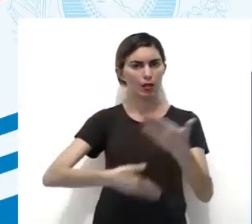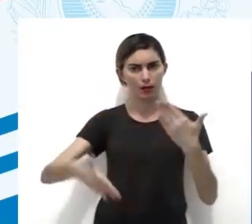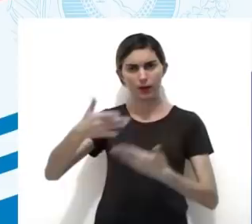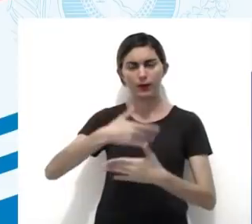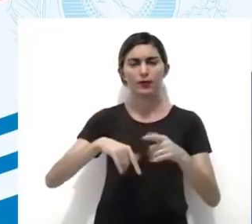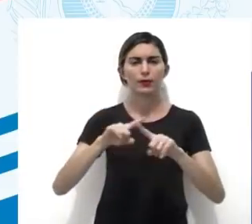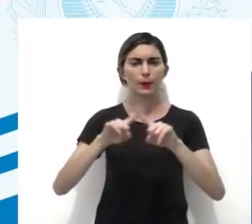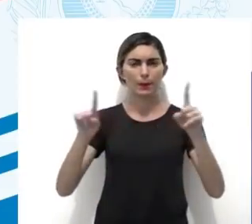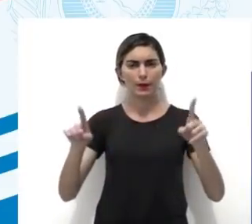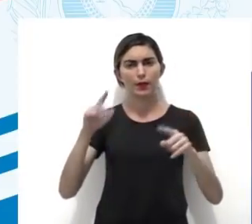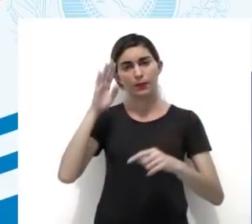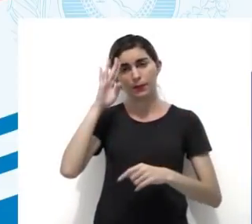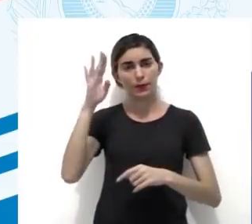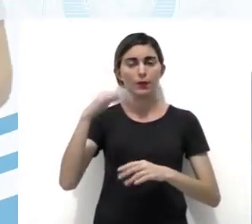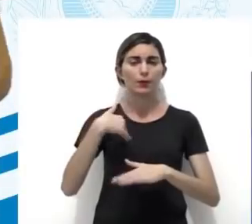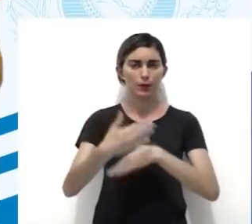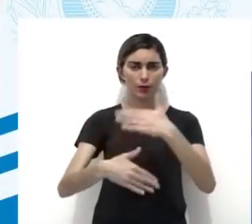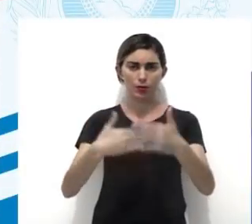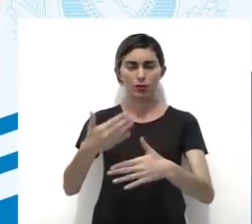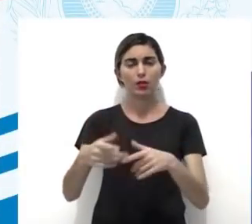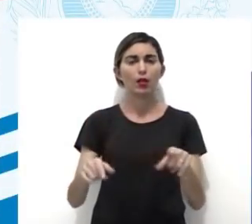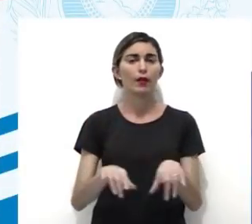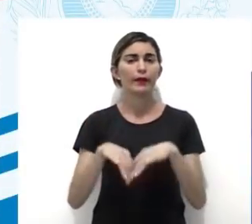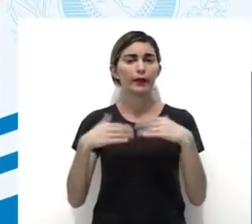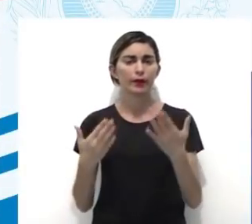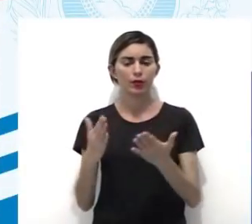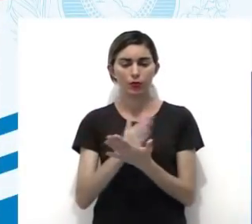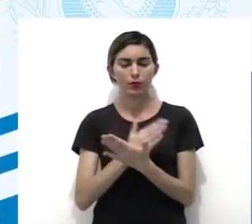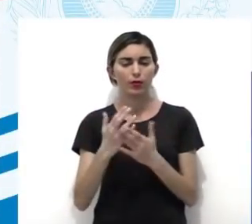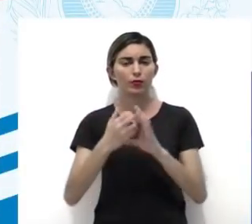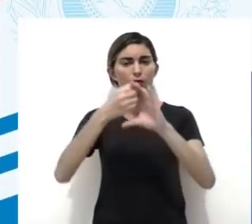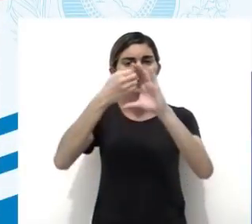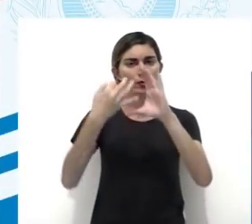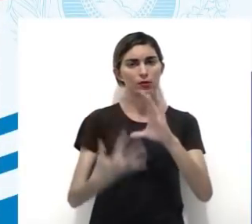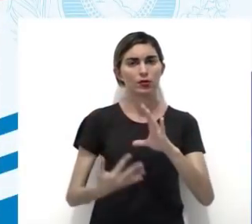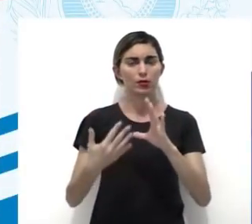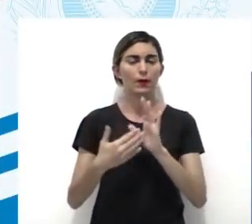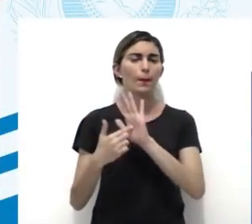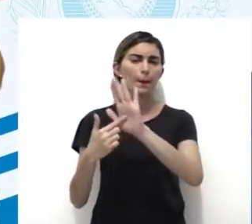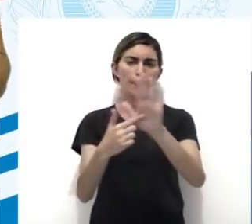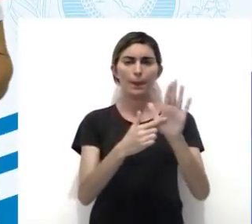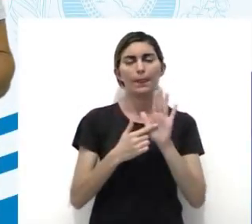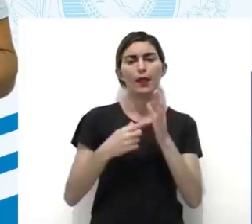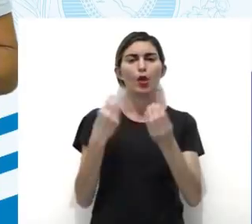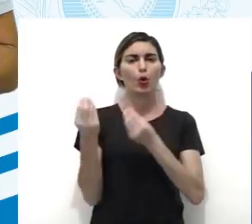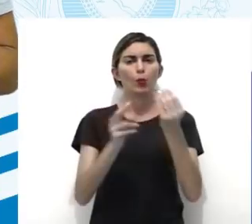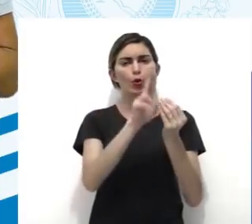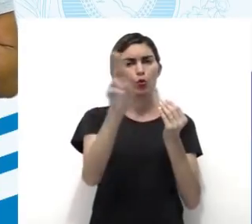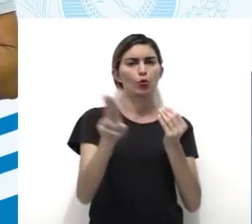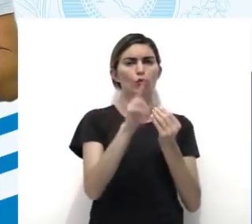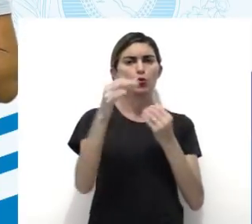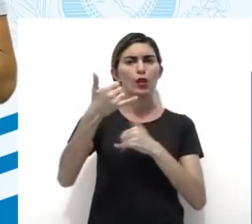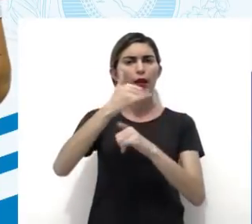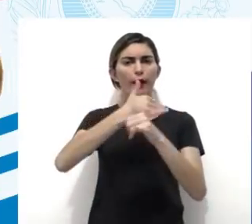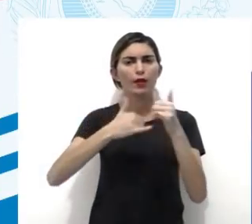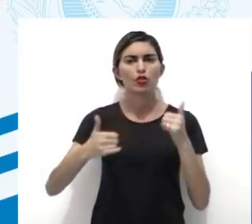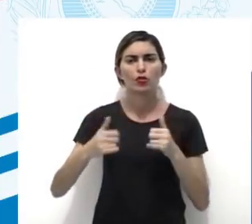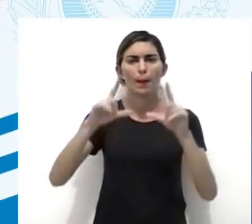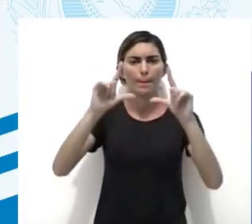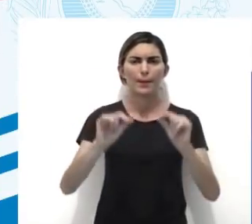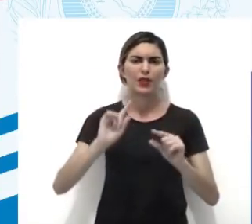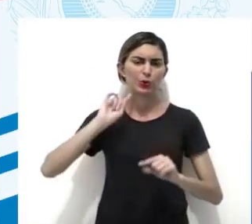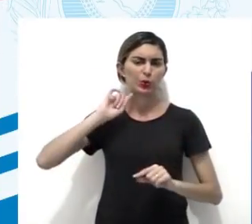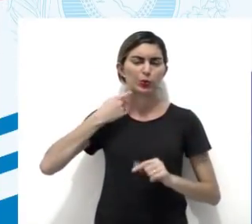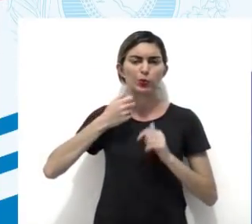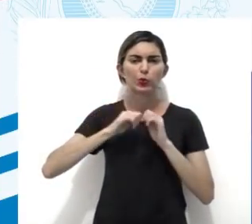ele conta fundamentalmente para esse processo. Então, alguns aspectos a gente vai destacar, né? Como o uso de fontes de energia menos